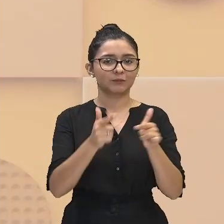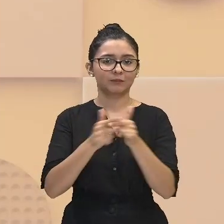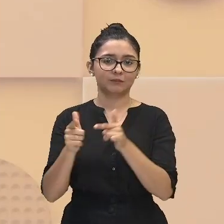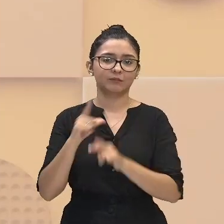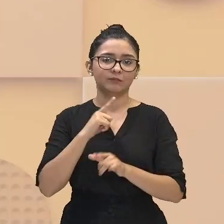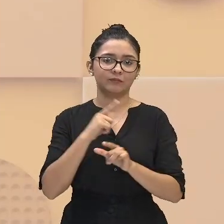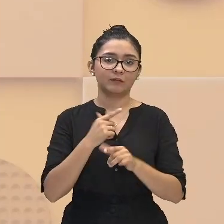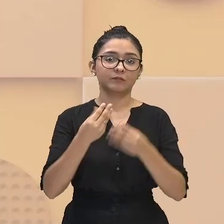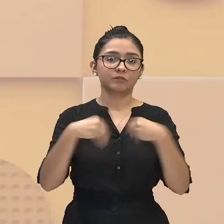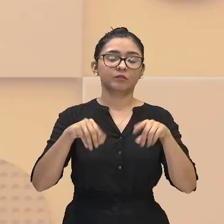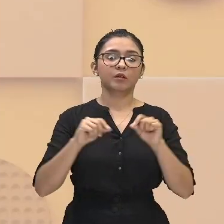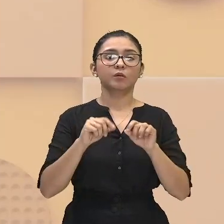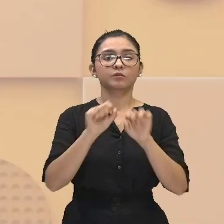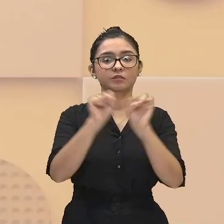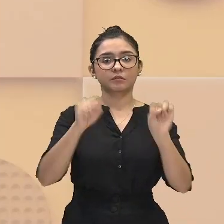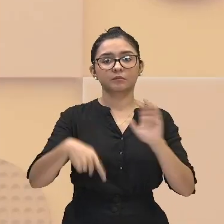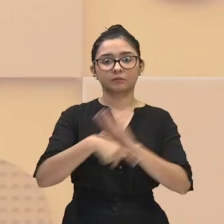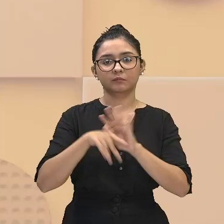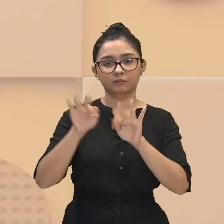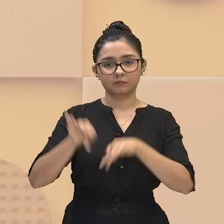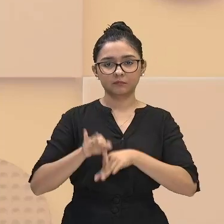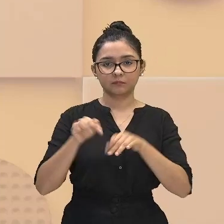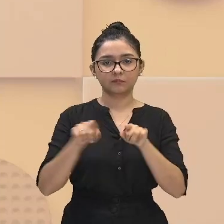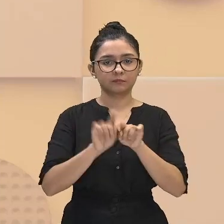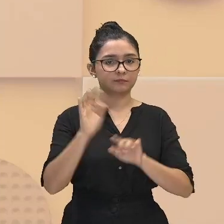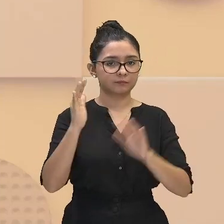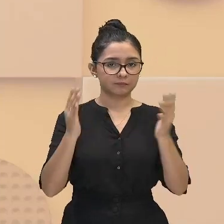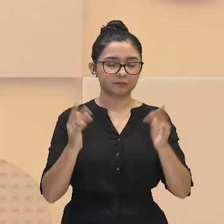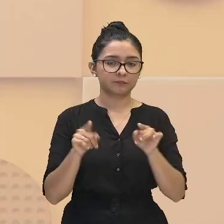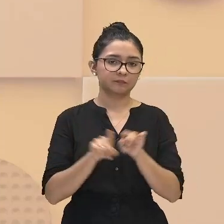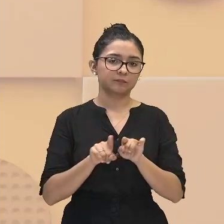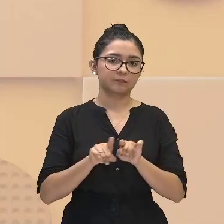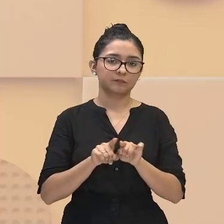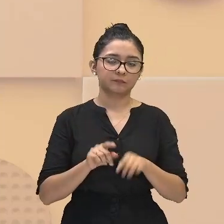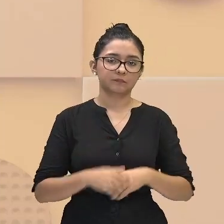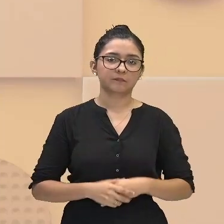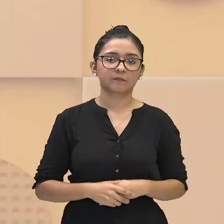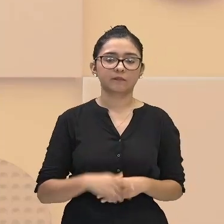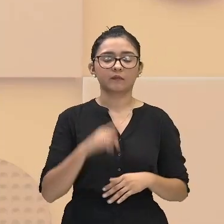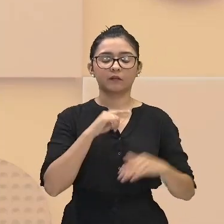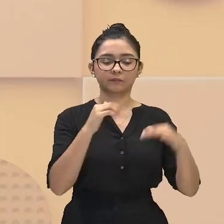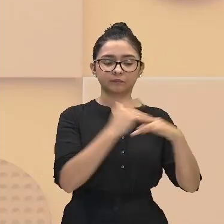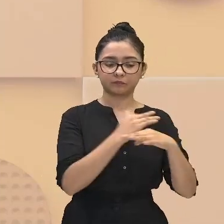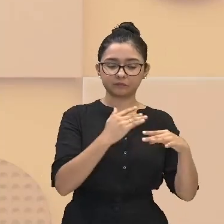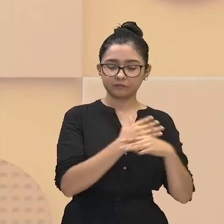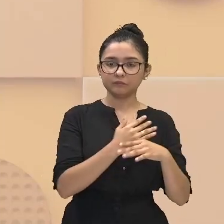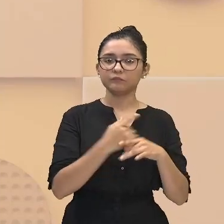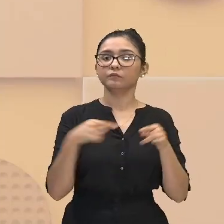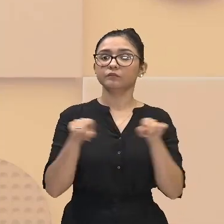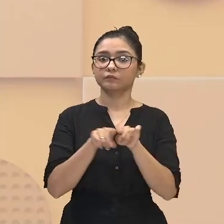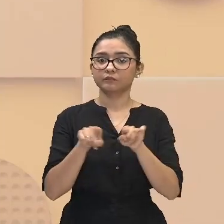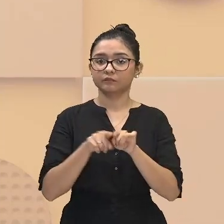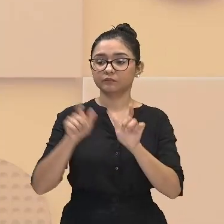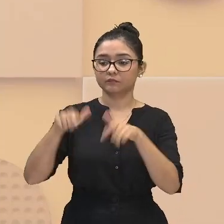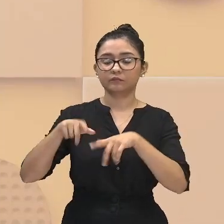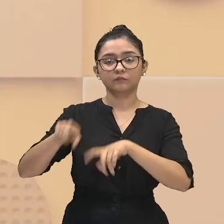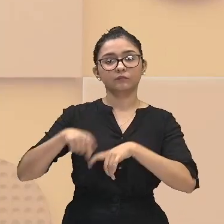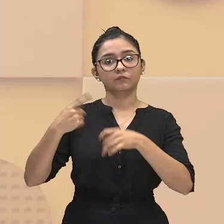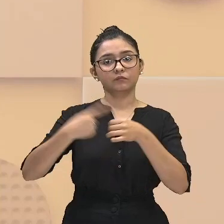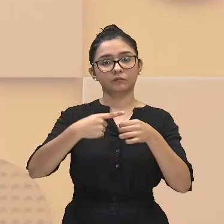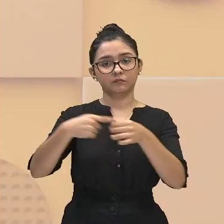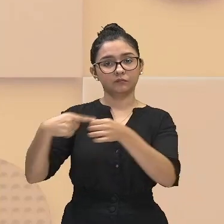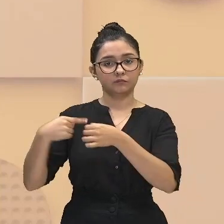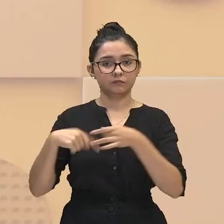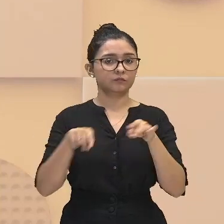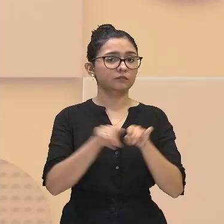sistema feudal. Esses eventos vão acontecer na cidade, vão acontecer também no campo.